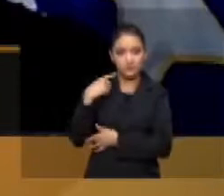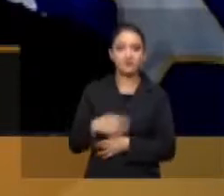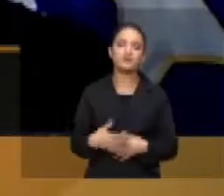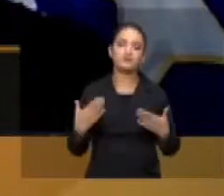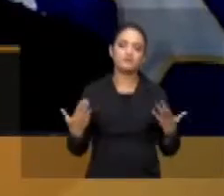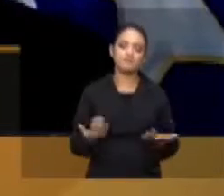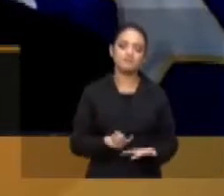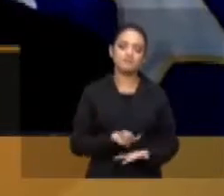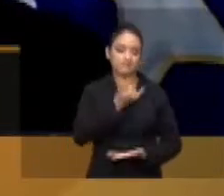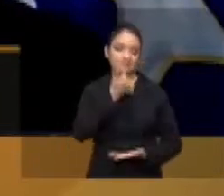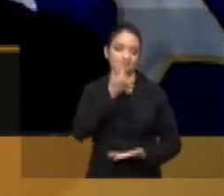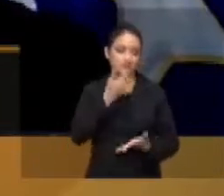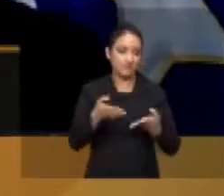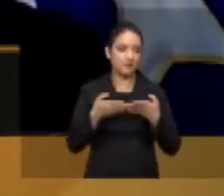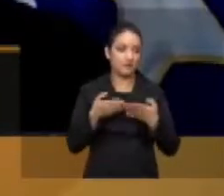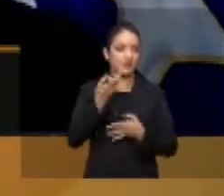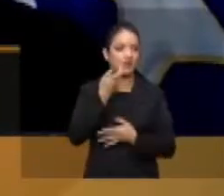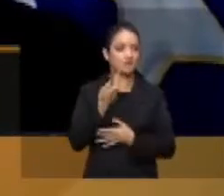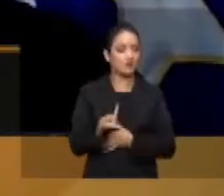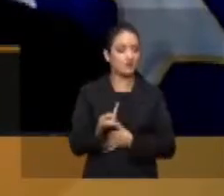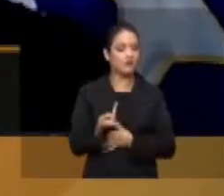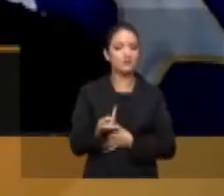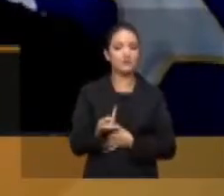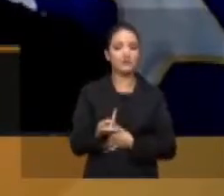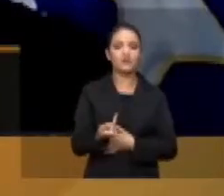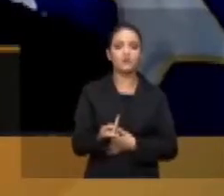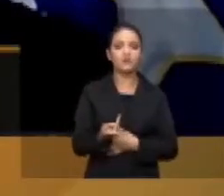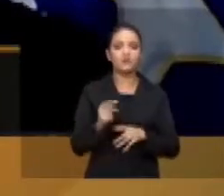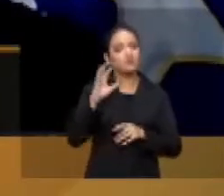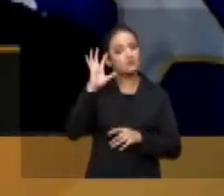vênia para dizer que esta decisão,